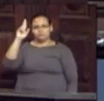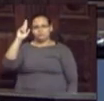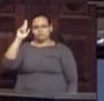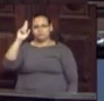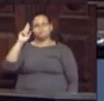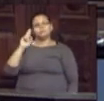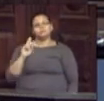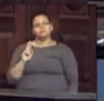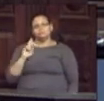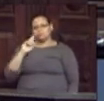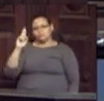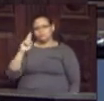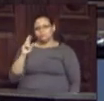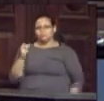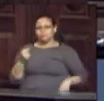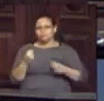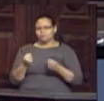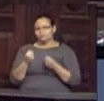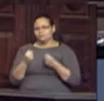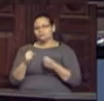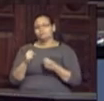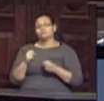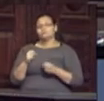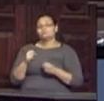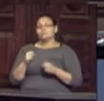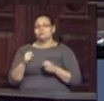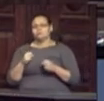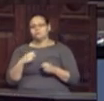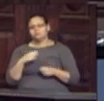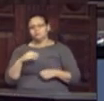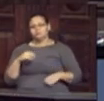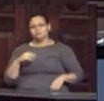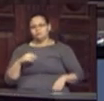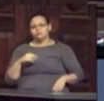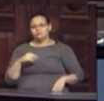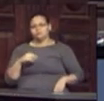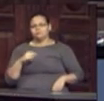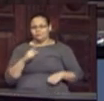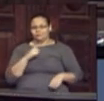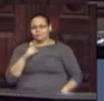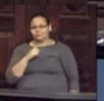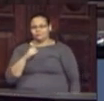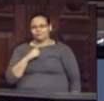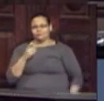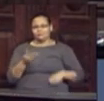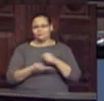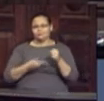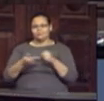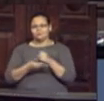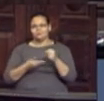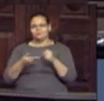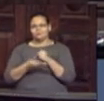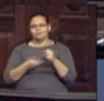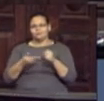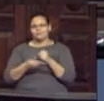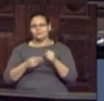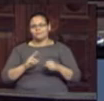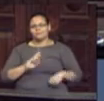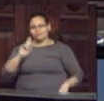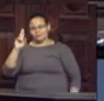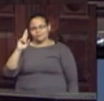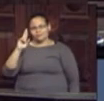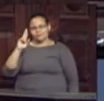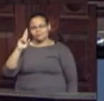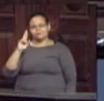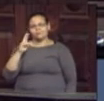da Representação se fortalece quanto mais sintonizados e próximos estivermos da base que nós representamos, que nos